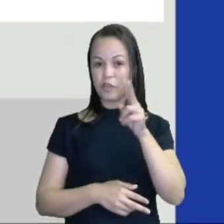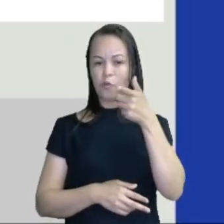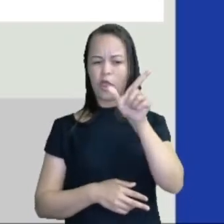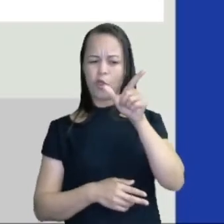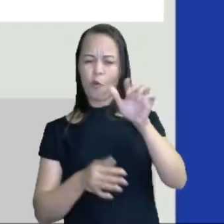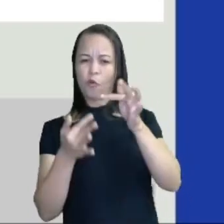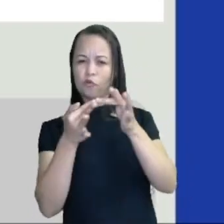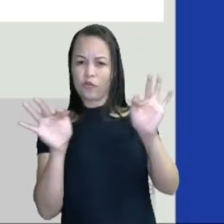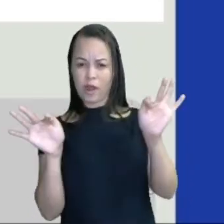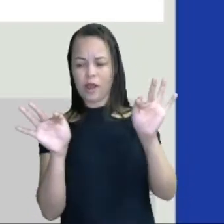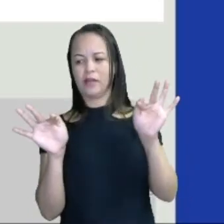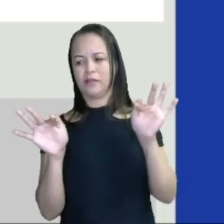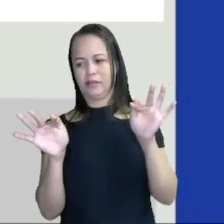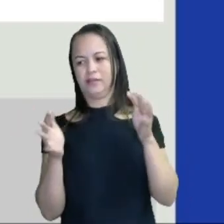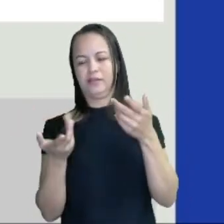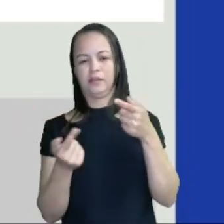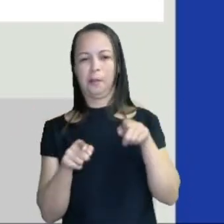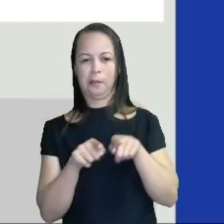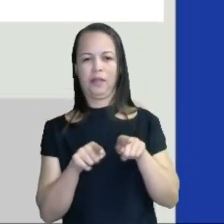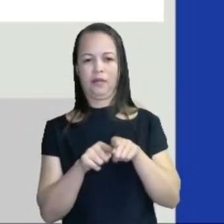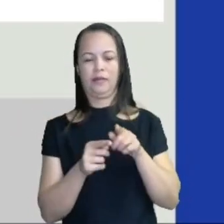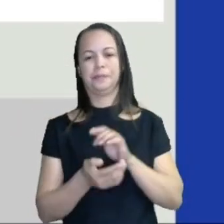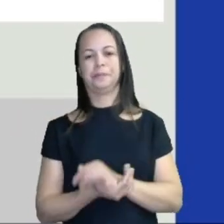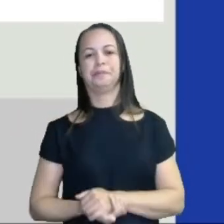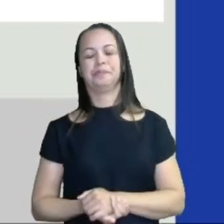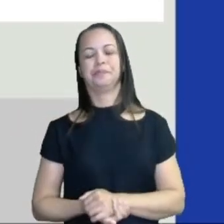viram que ele estava lá presente em outra frase.